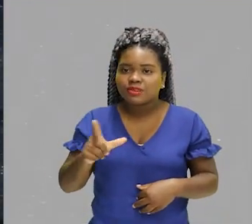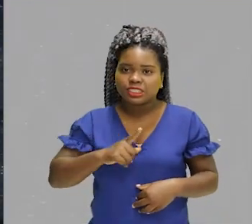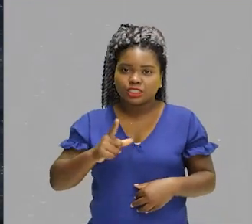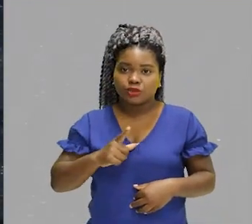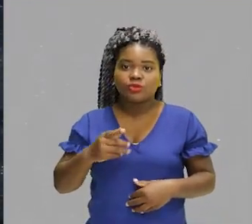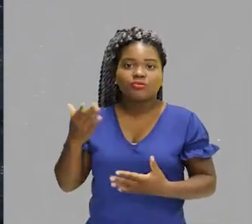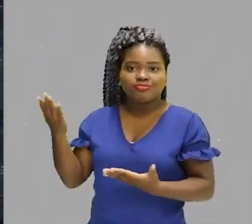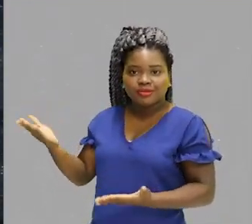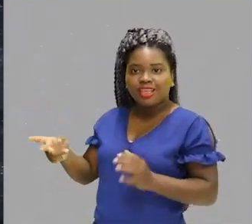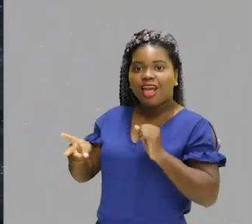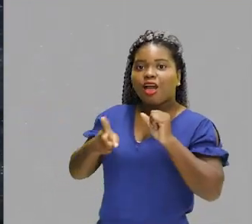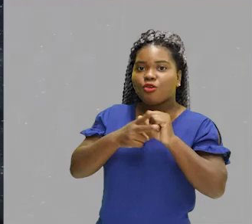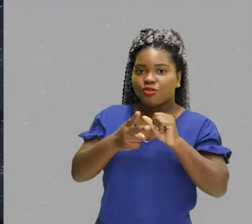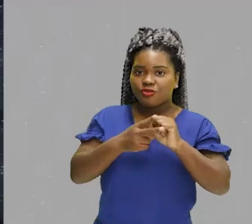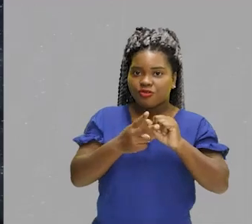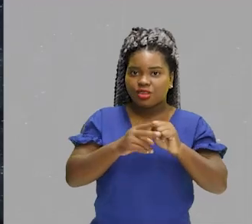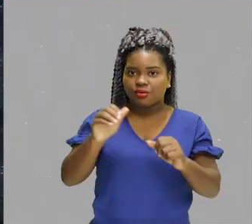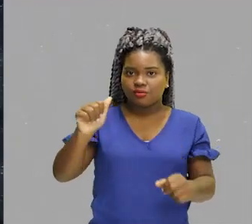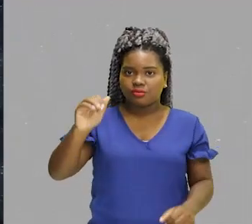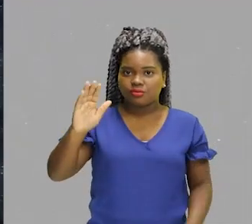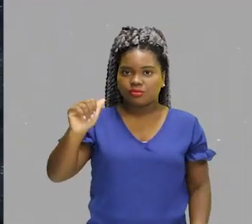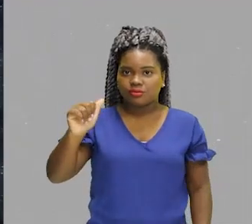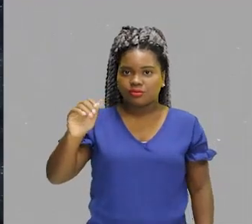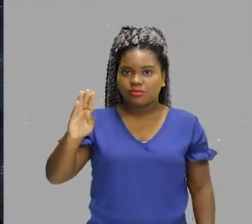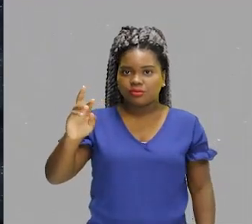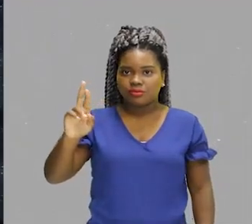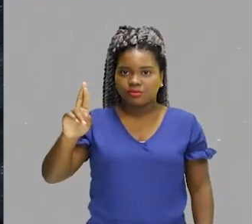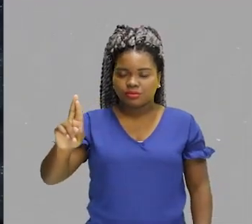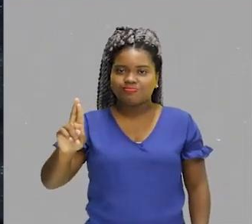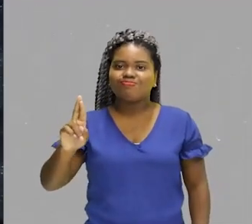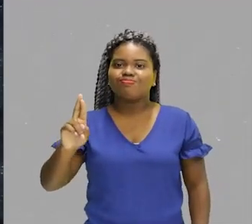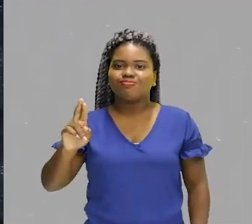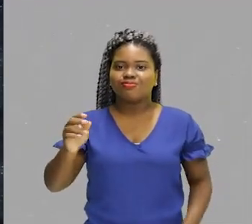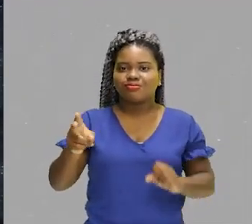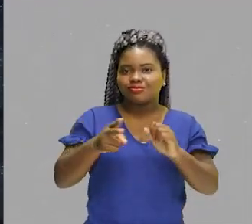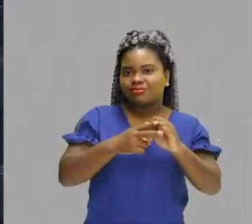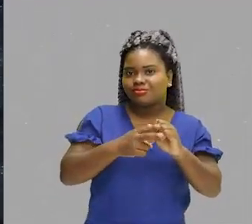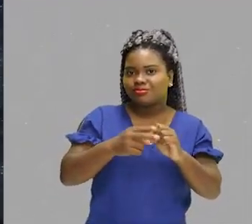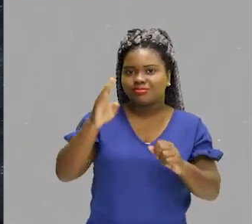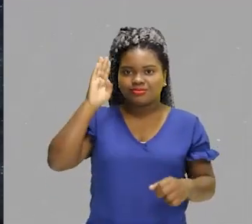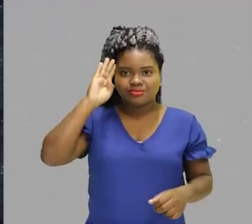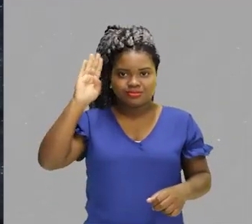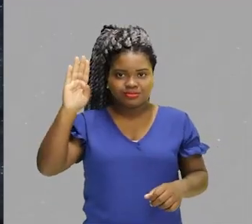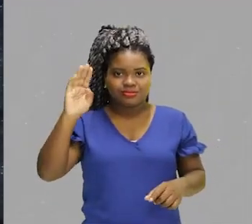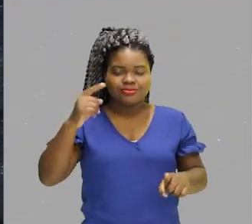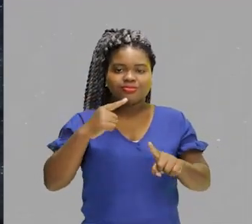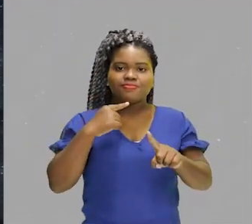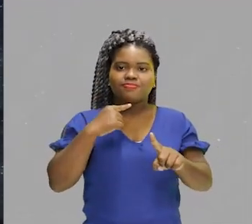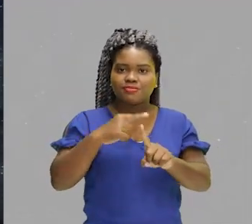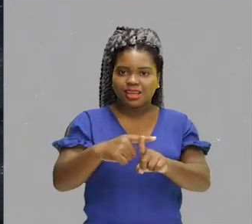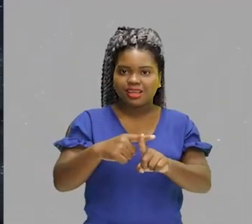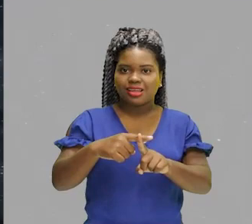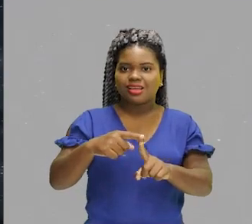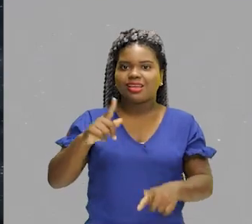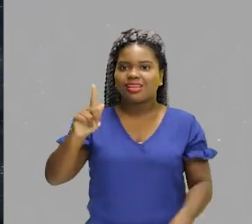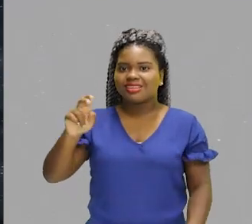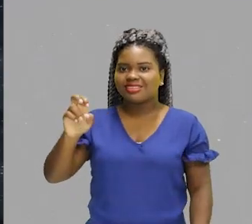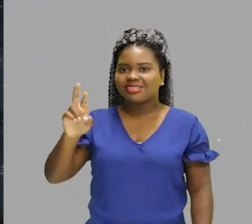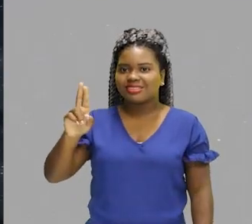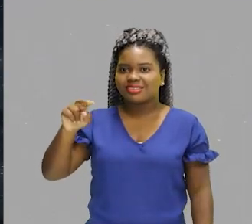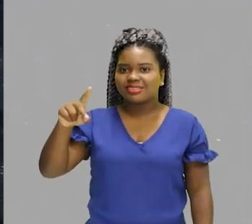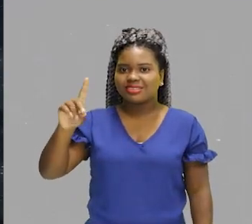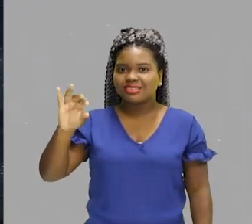tenho aqui o verbo, tá? O verbo principal, mais o gerúndio. Voltando bem aqui, só para